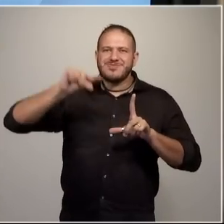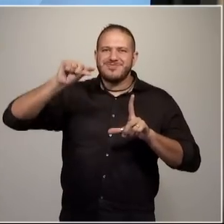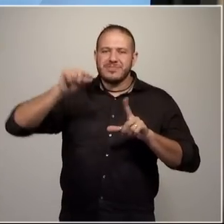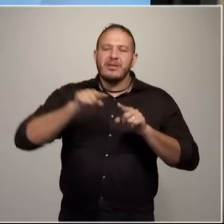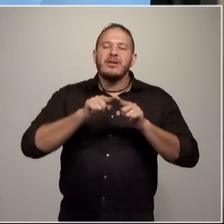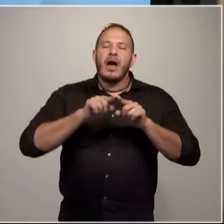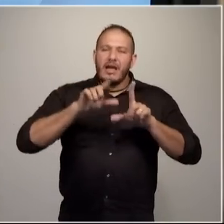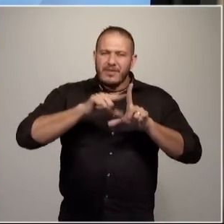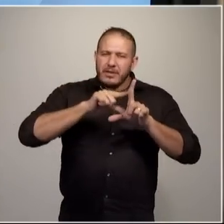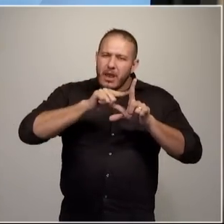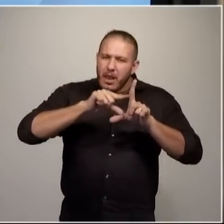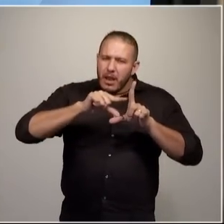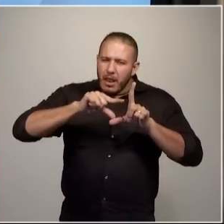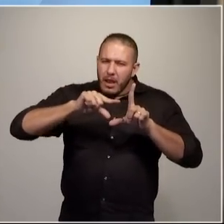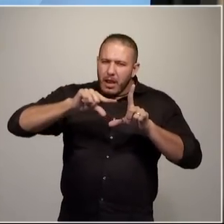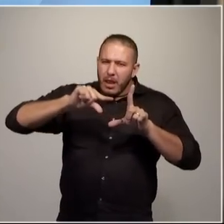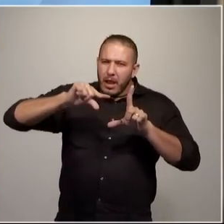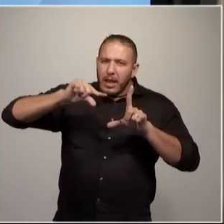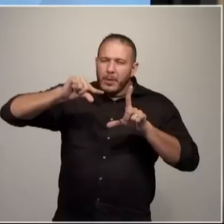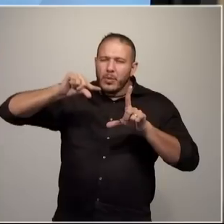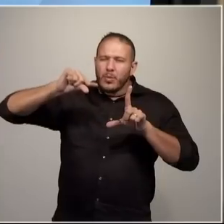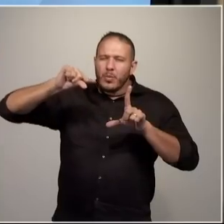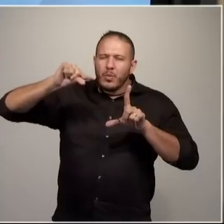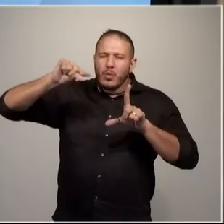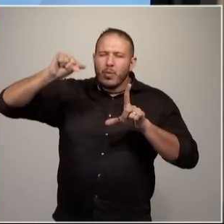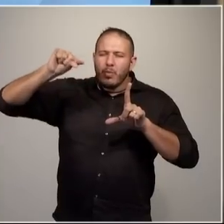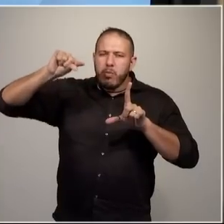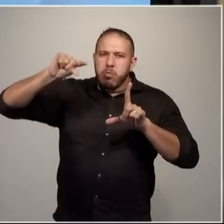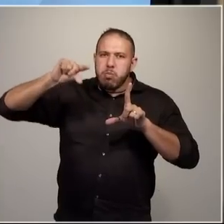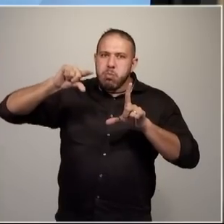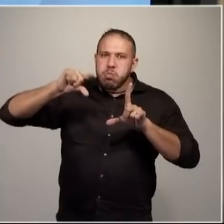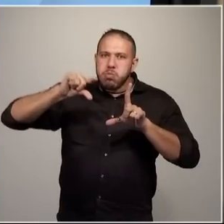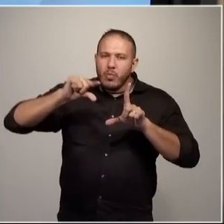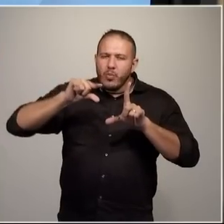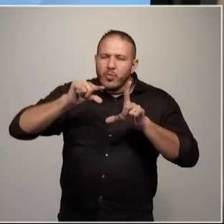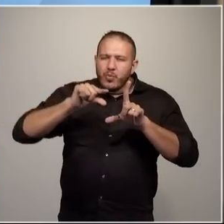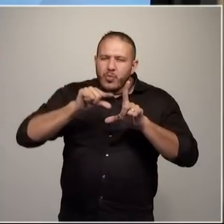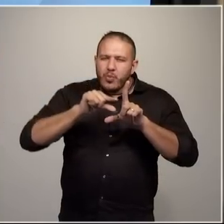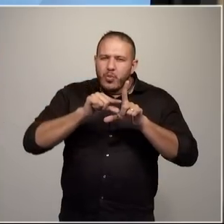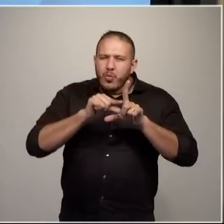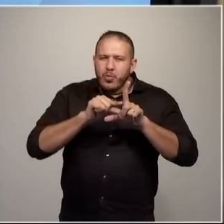variação dos extremos é maior e momentos em que ela é menor.